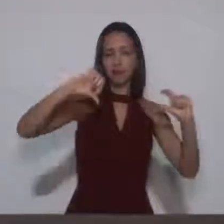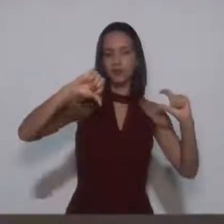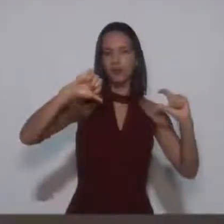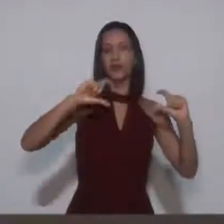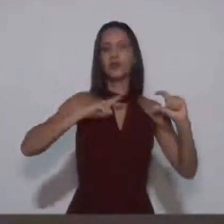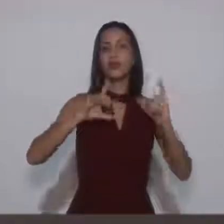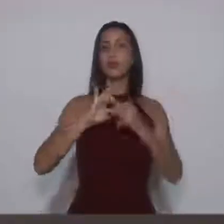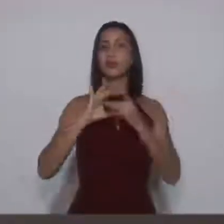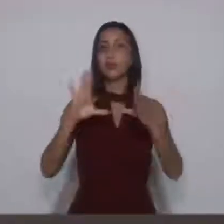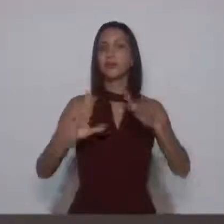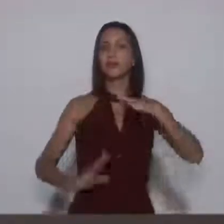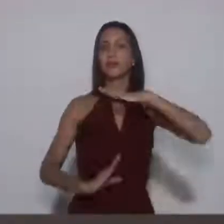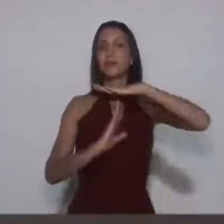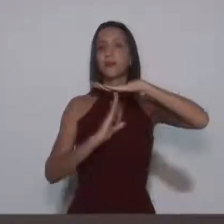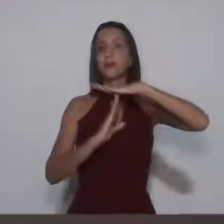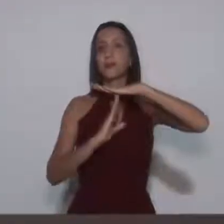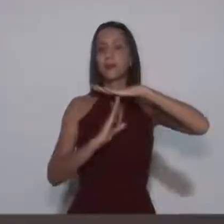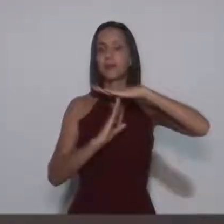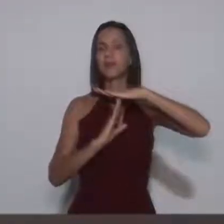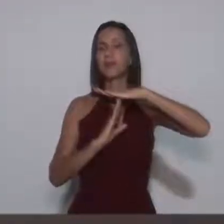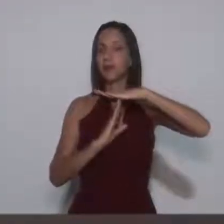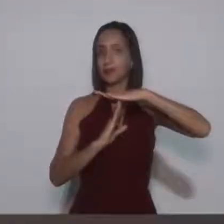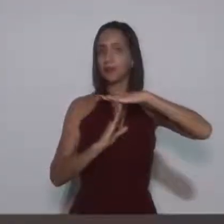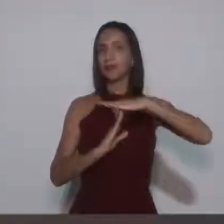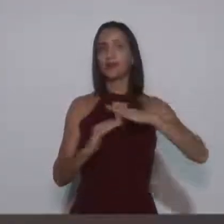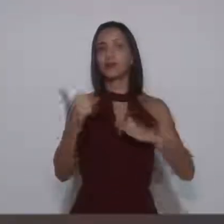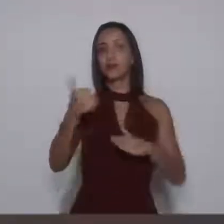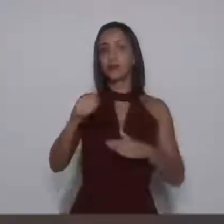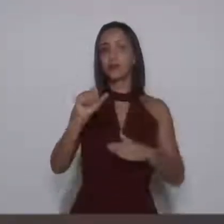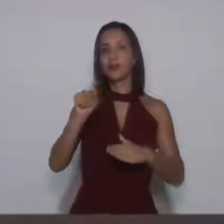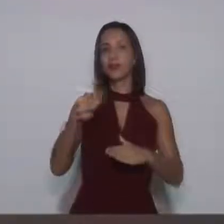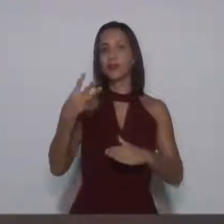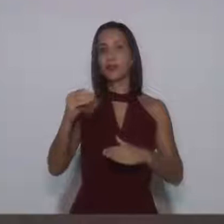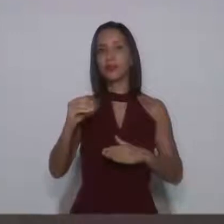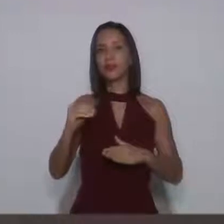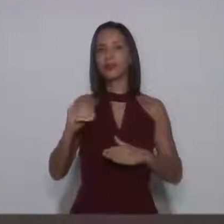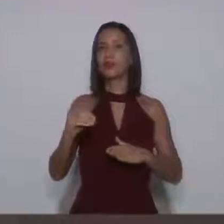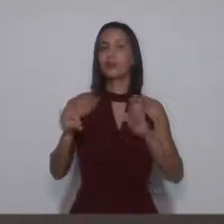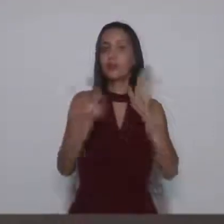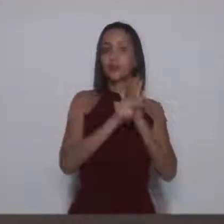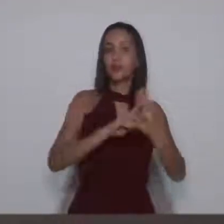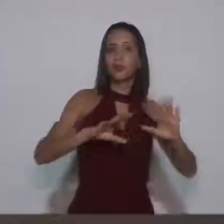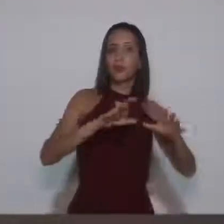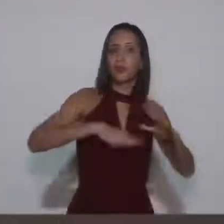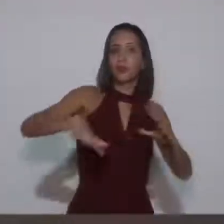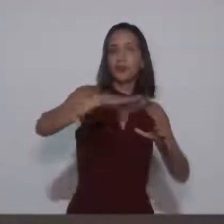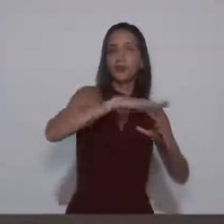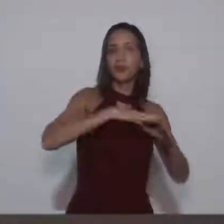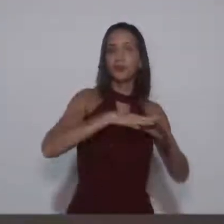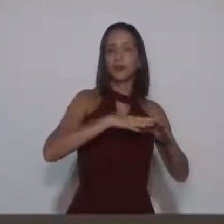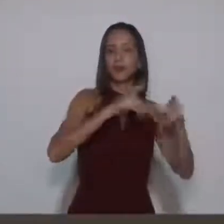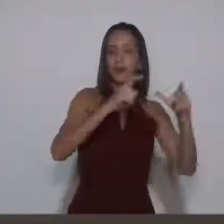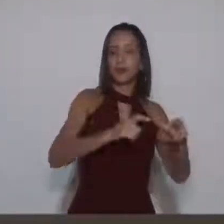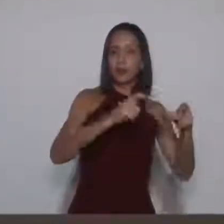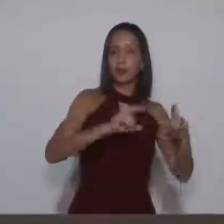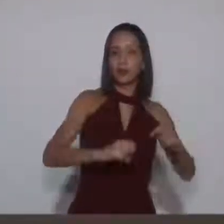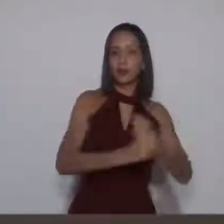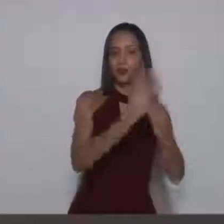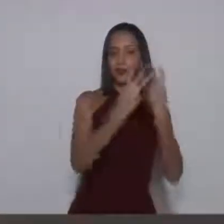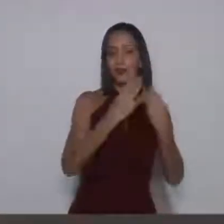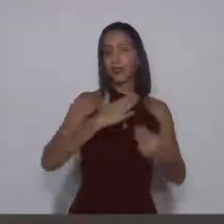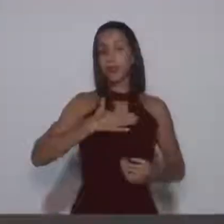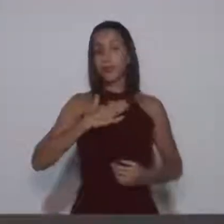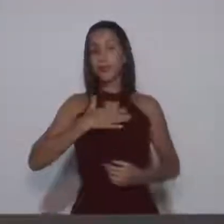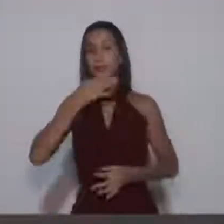ele é permitido até as 23h30 no caso dos shows. Mas o que me preocupa, que se, minha sugestão, não